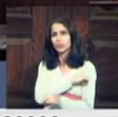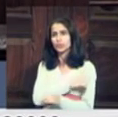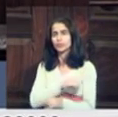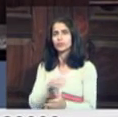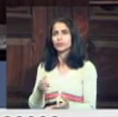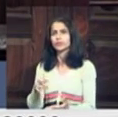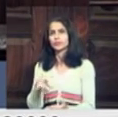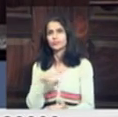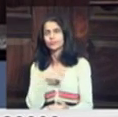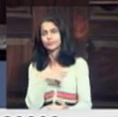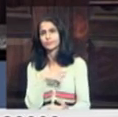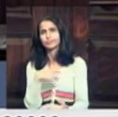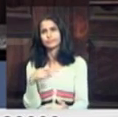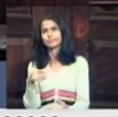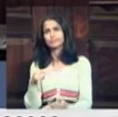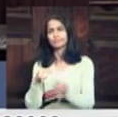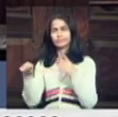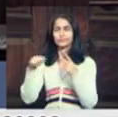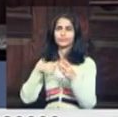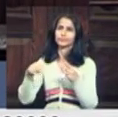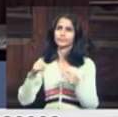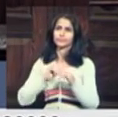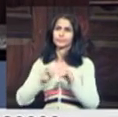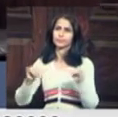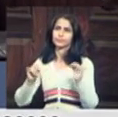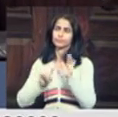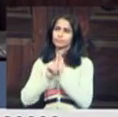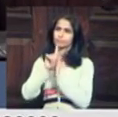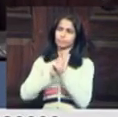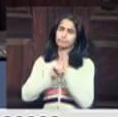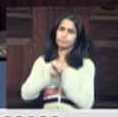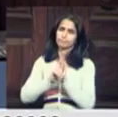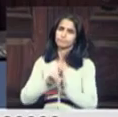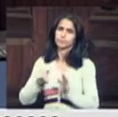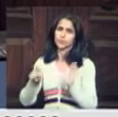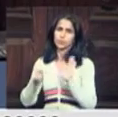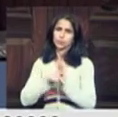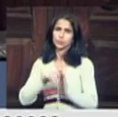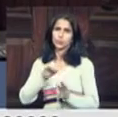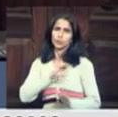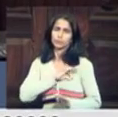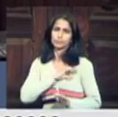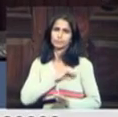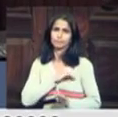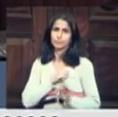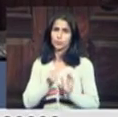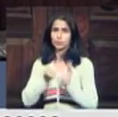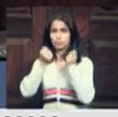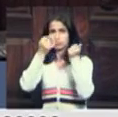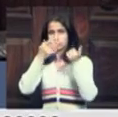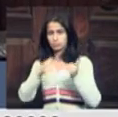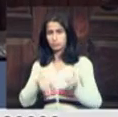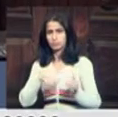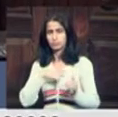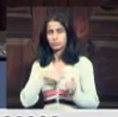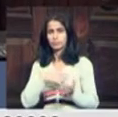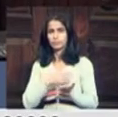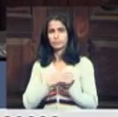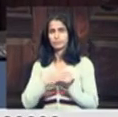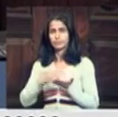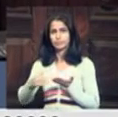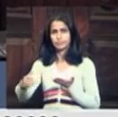tivemos notícias nas últimas semanas de investigações policiais que revelam o início